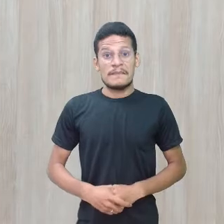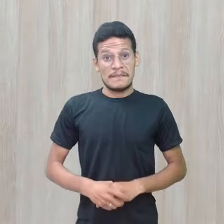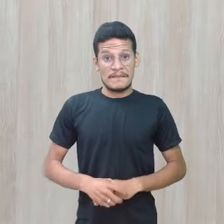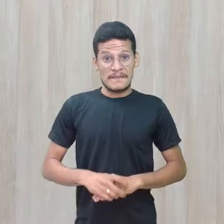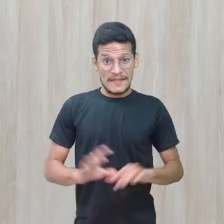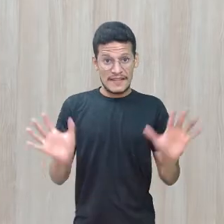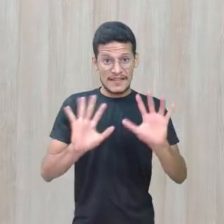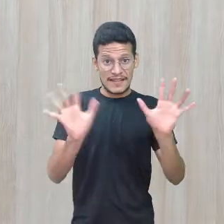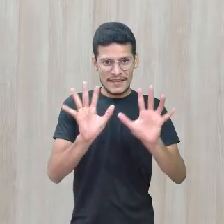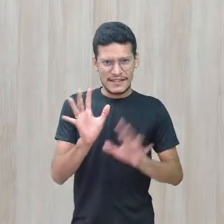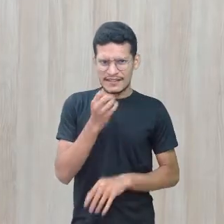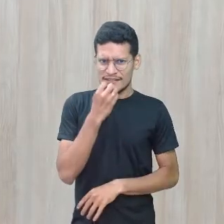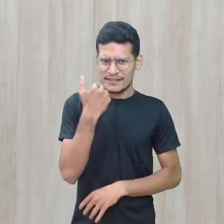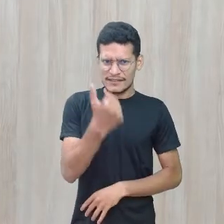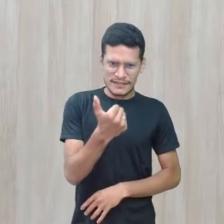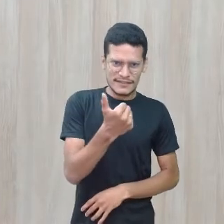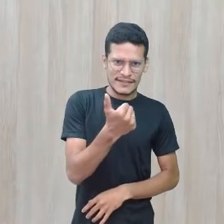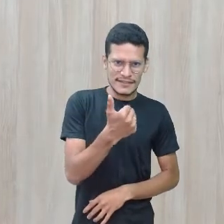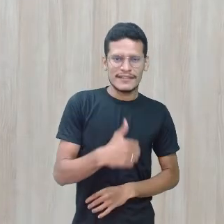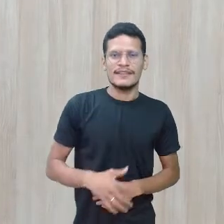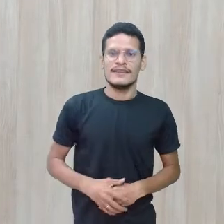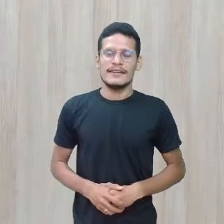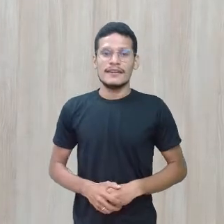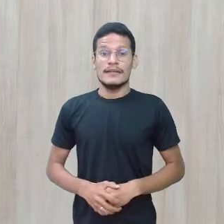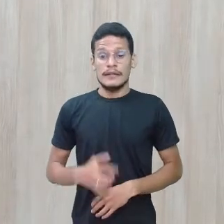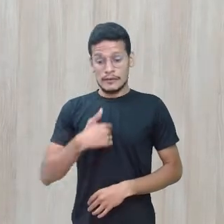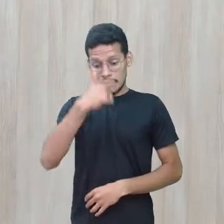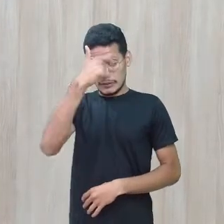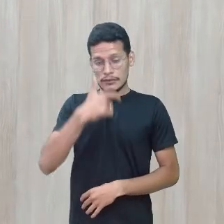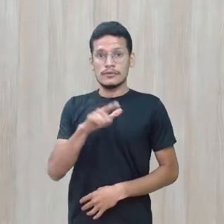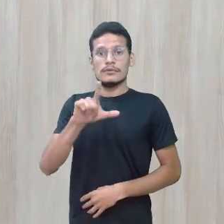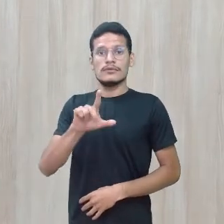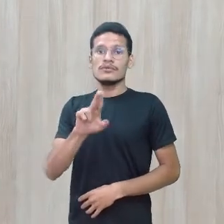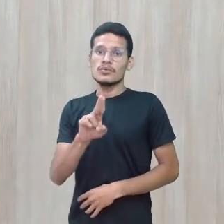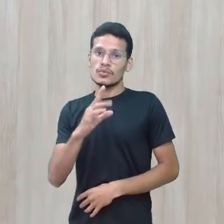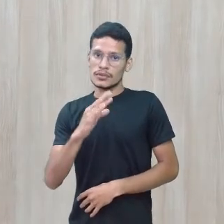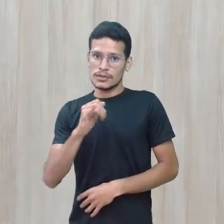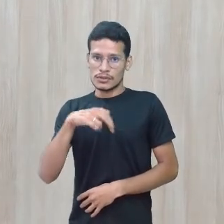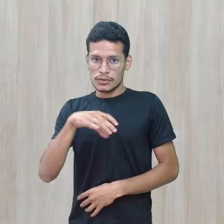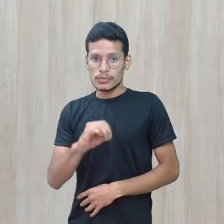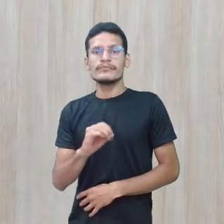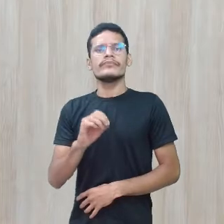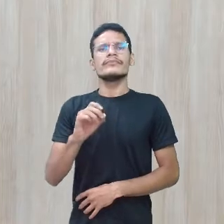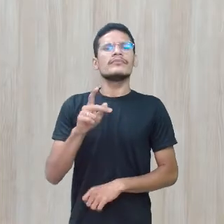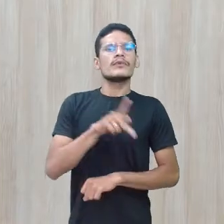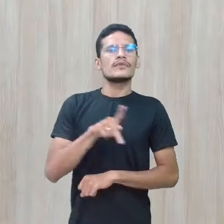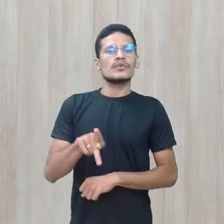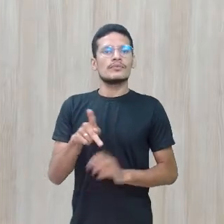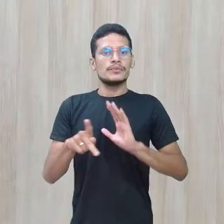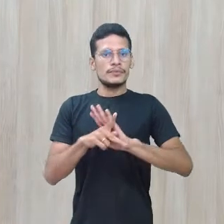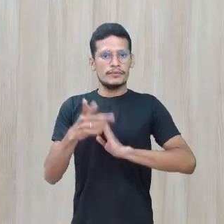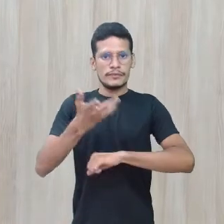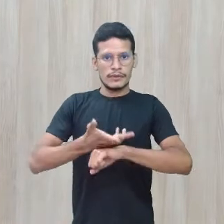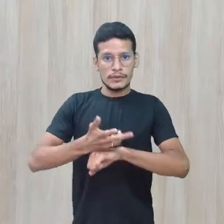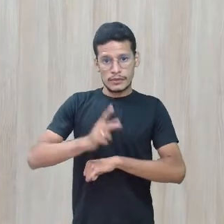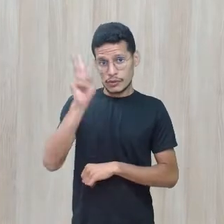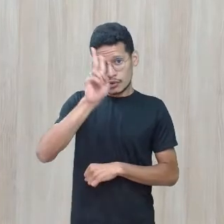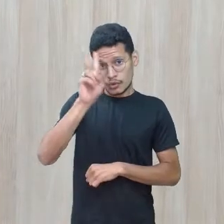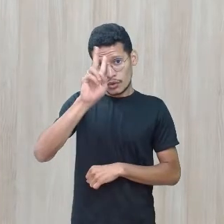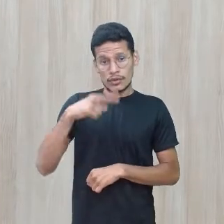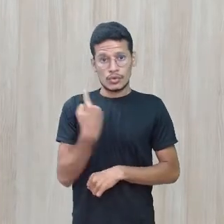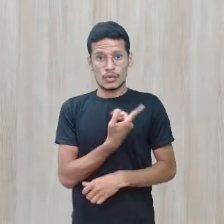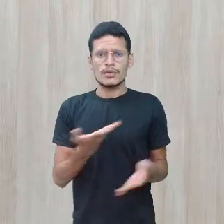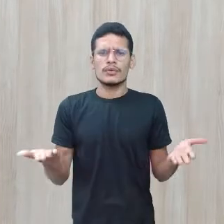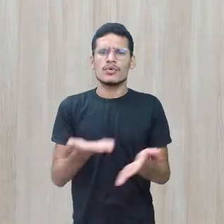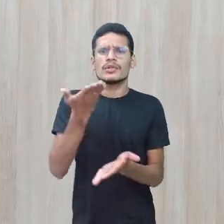E aí, turminha, tudo bom com vocês? Eu sou o professor Luciano Júnior, professor de História. Nós vamos para mais uma aula